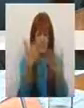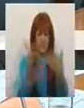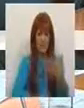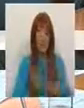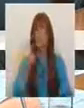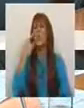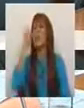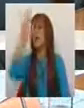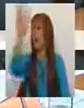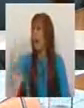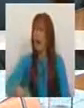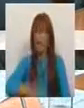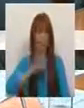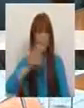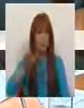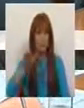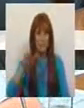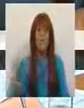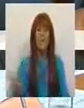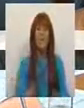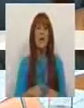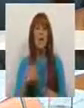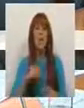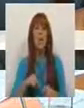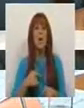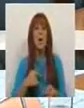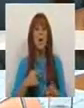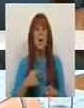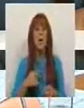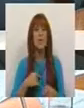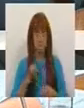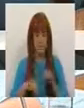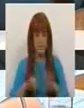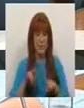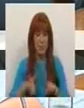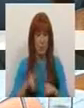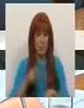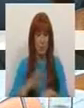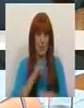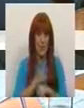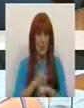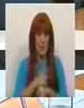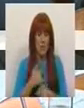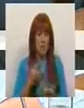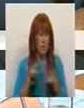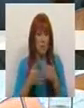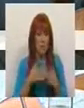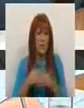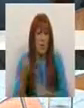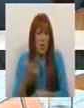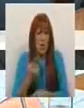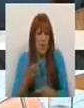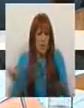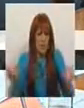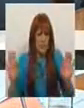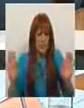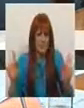já lhe conheço essa argumentação. Para nós o que estava em causa à altura, independentemente das